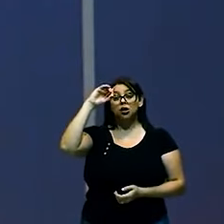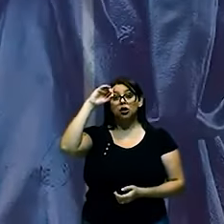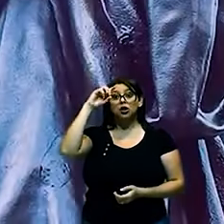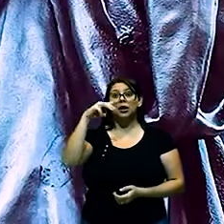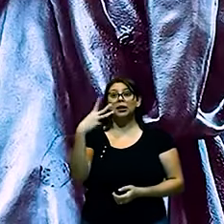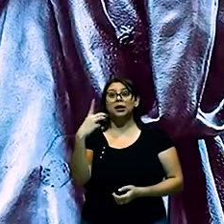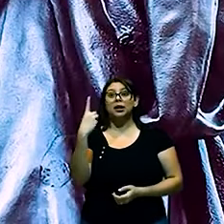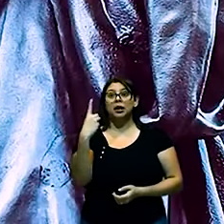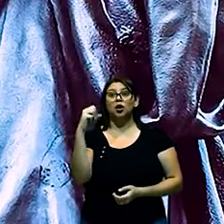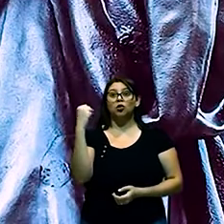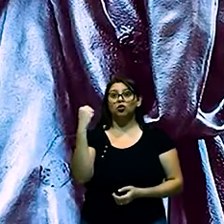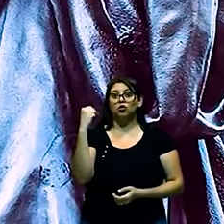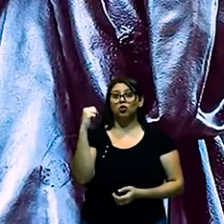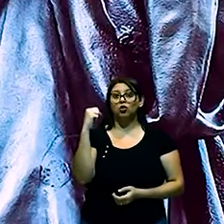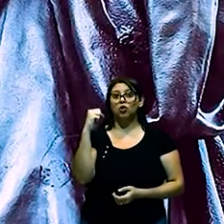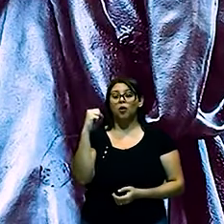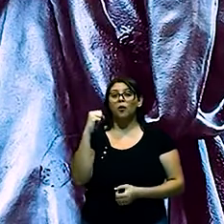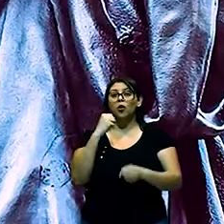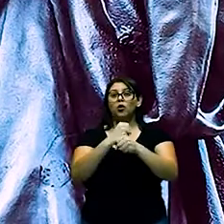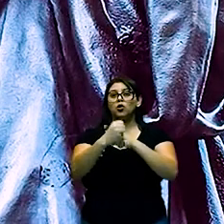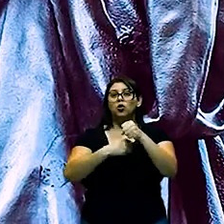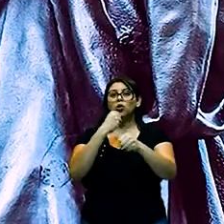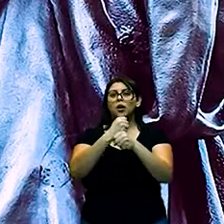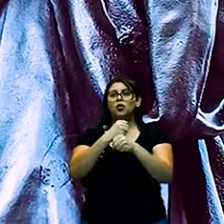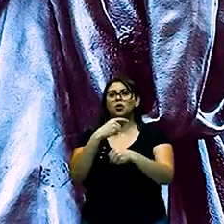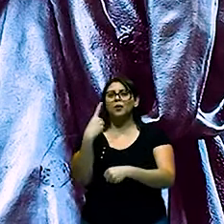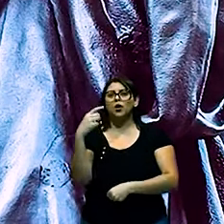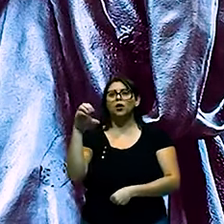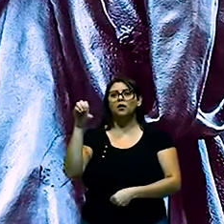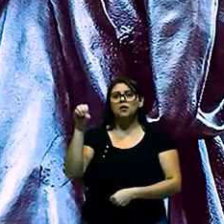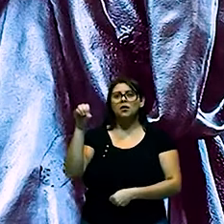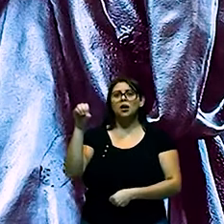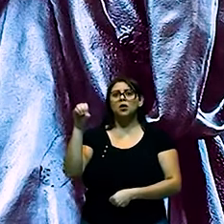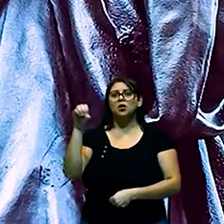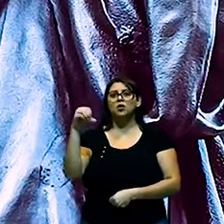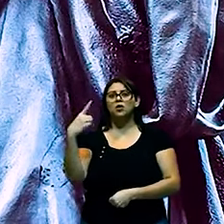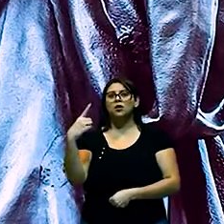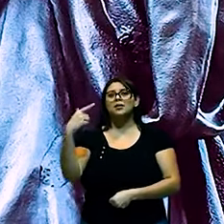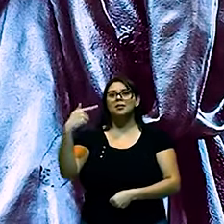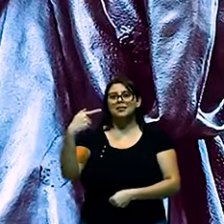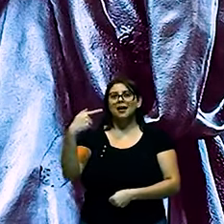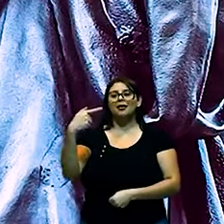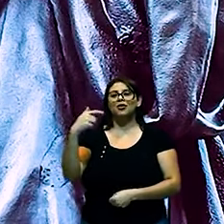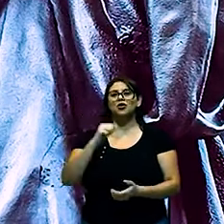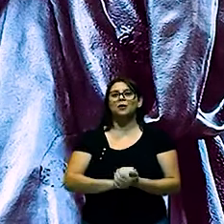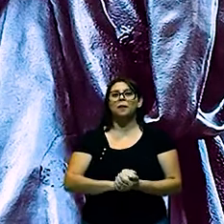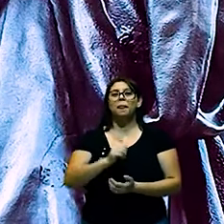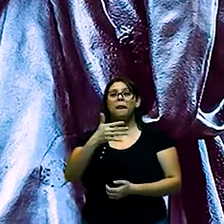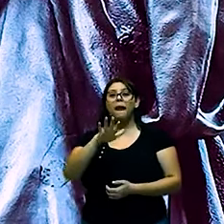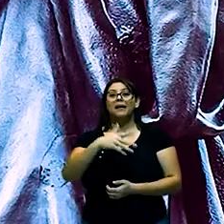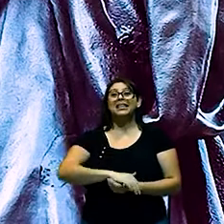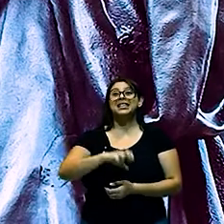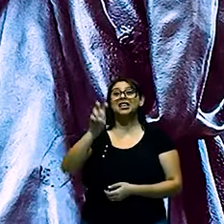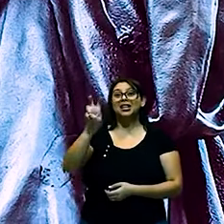1517, então no próximo 31 de outubro nós vamos celebrar 516 anos de reforma